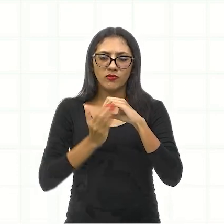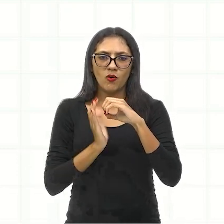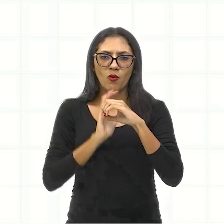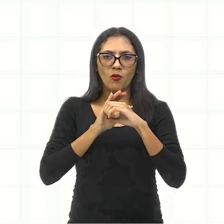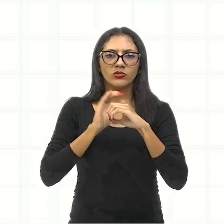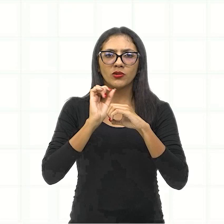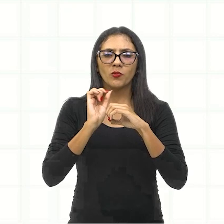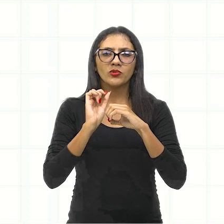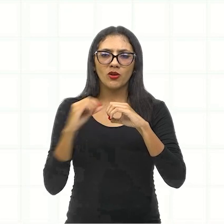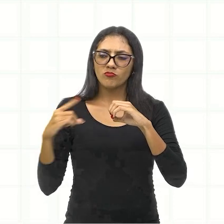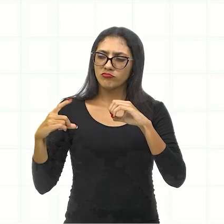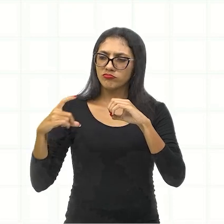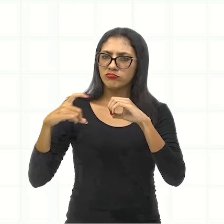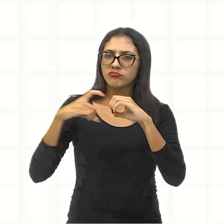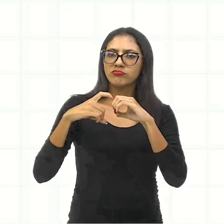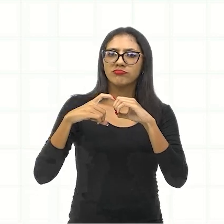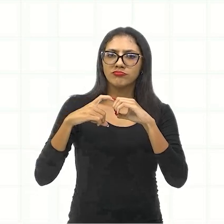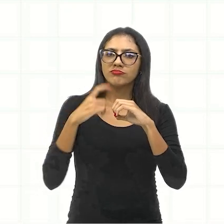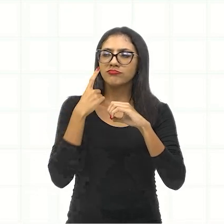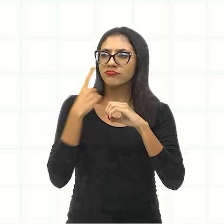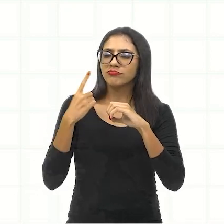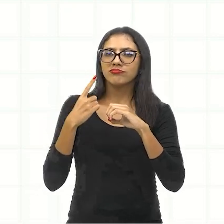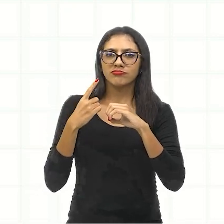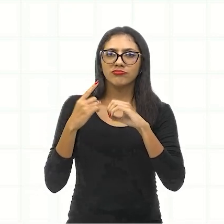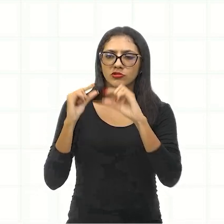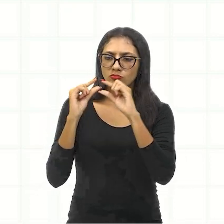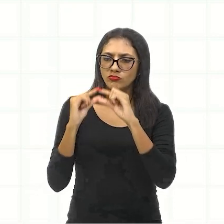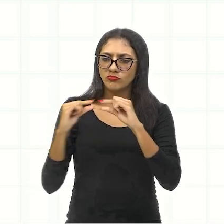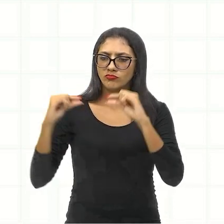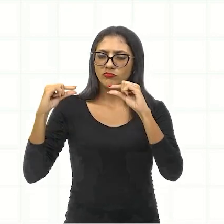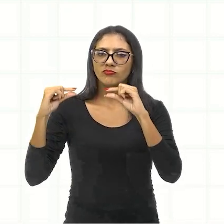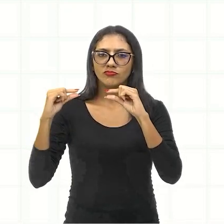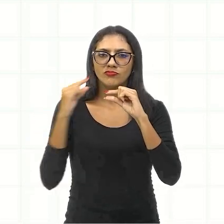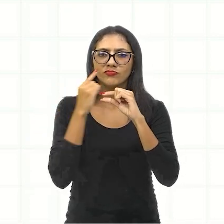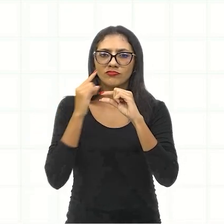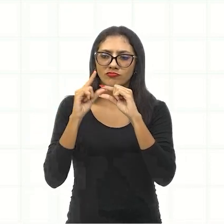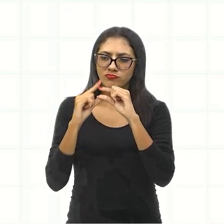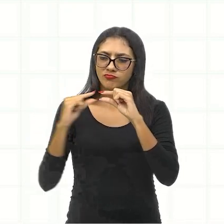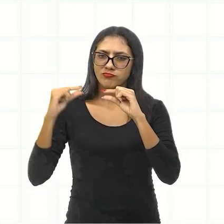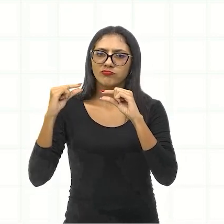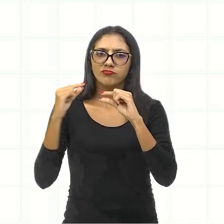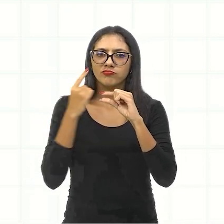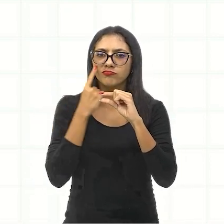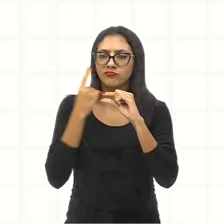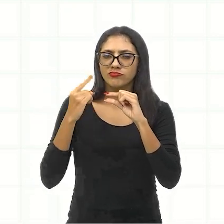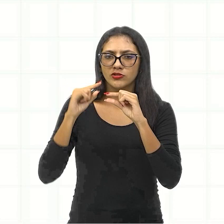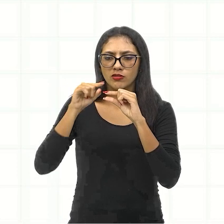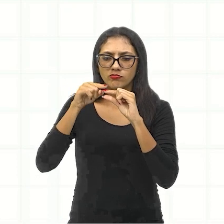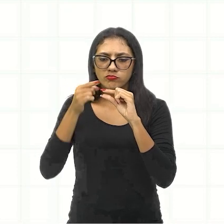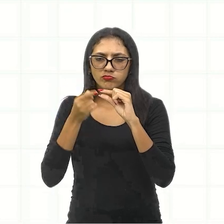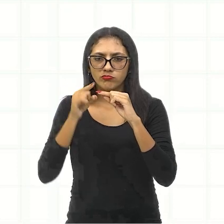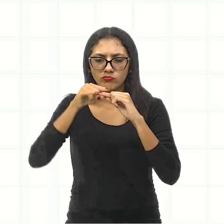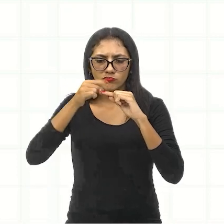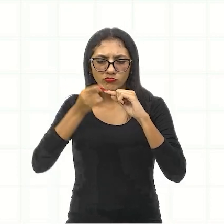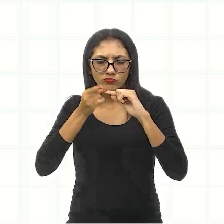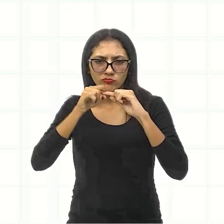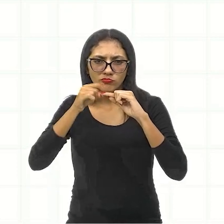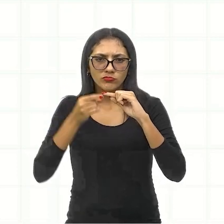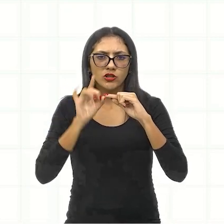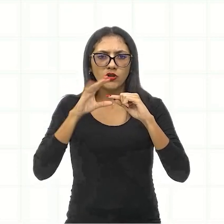né? Observa aquelas estruturas que nós já conhecemos. O acrossomo é essa parte aqui da cabeça